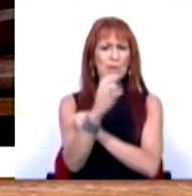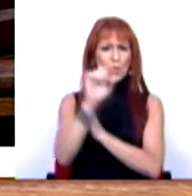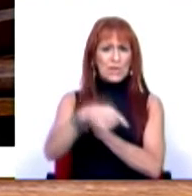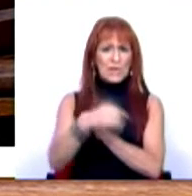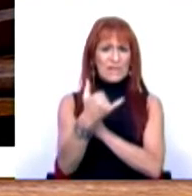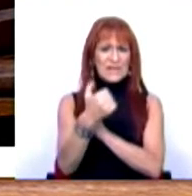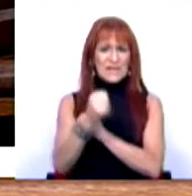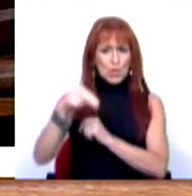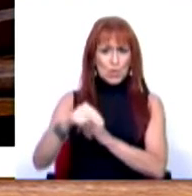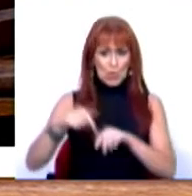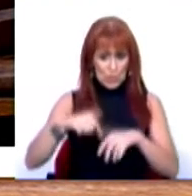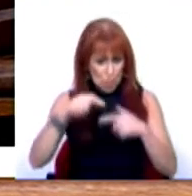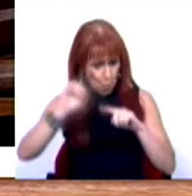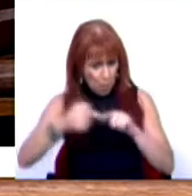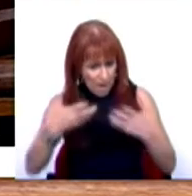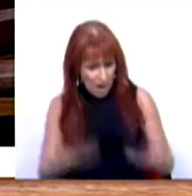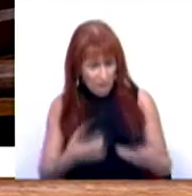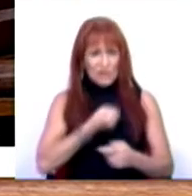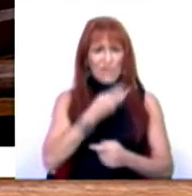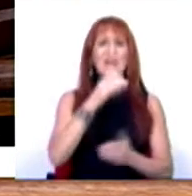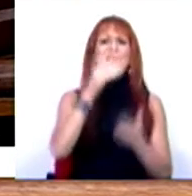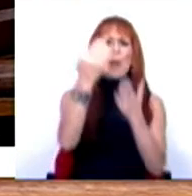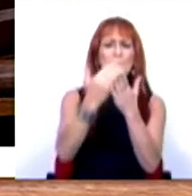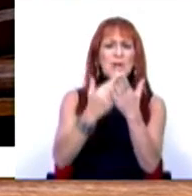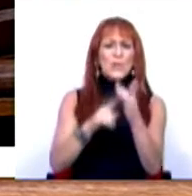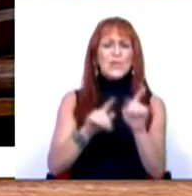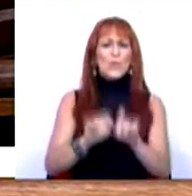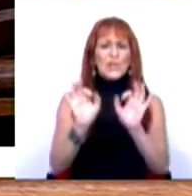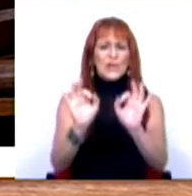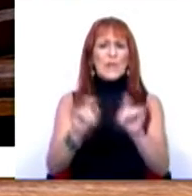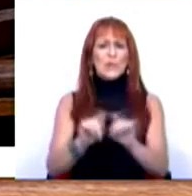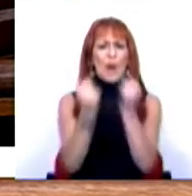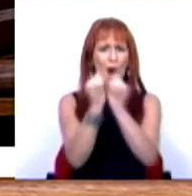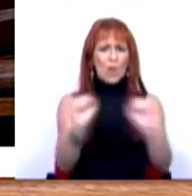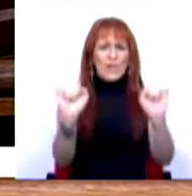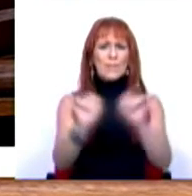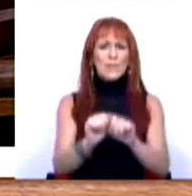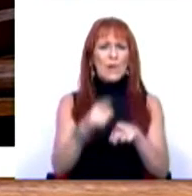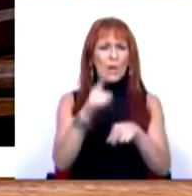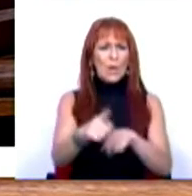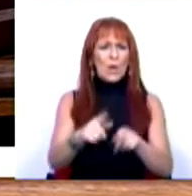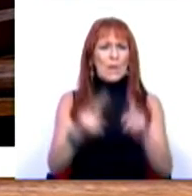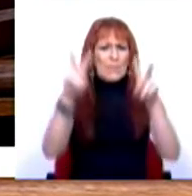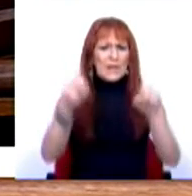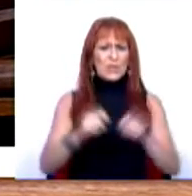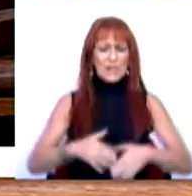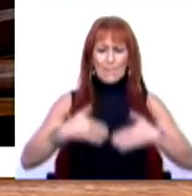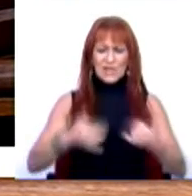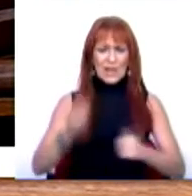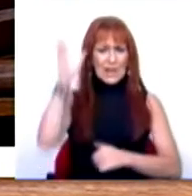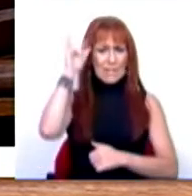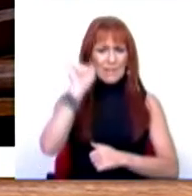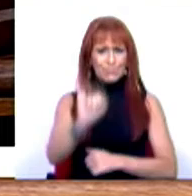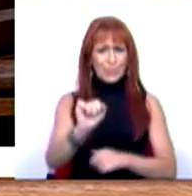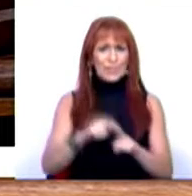25 de junho do presente, um conjunto de medidas para um tratamento autónomo, reforçado em matéria de bem-estar